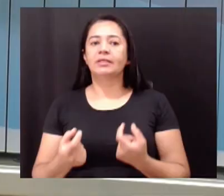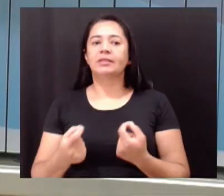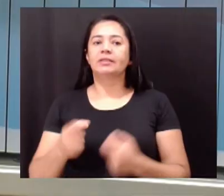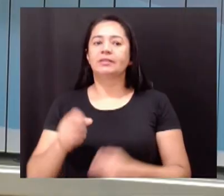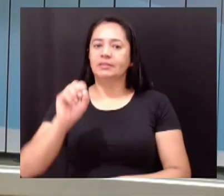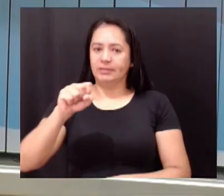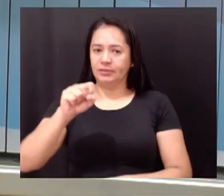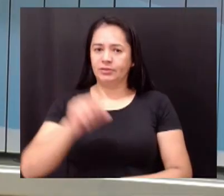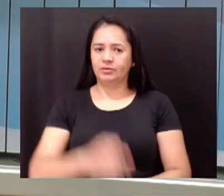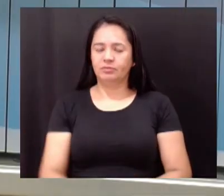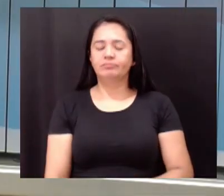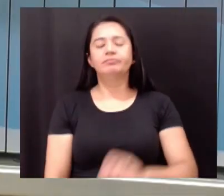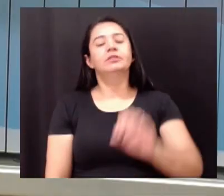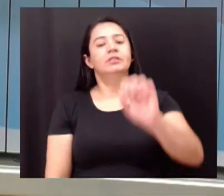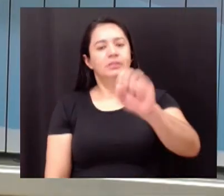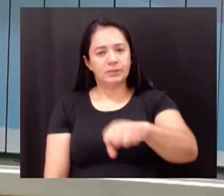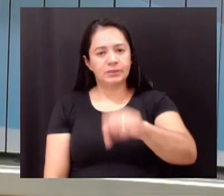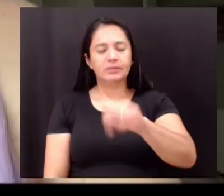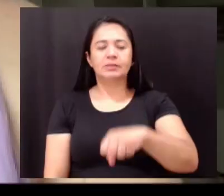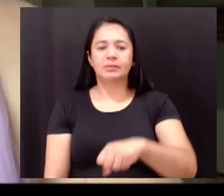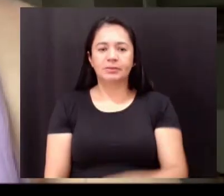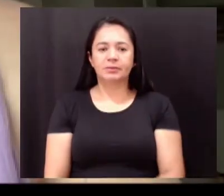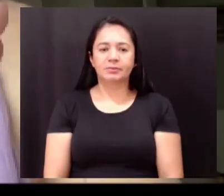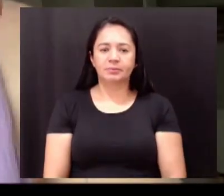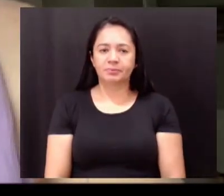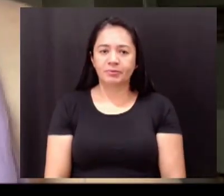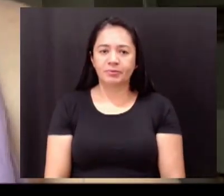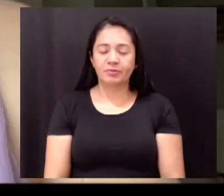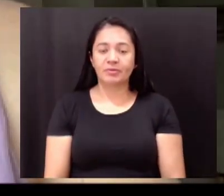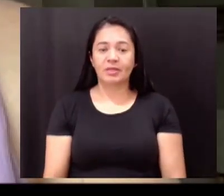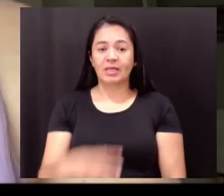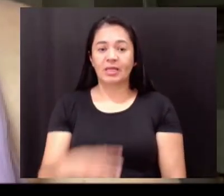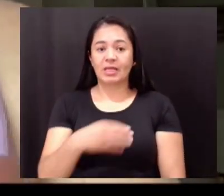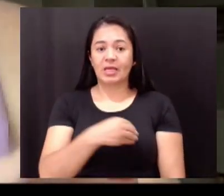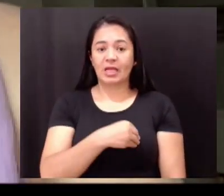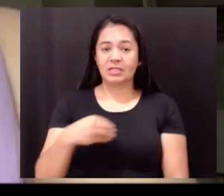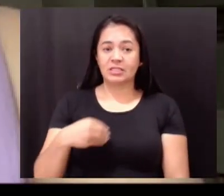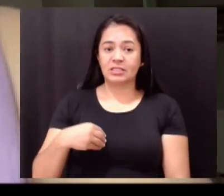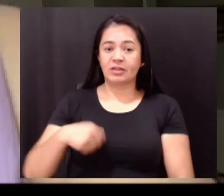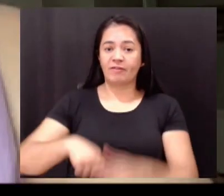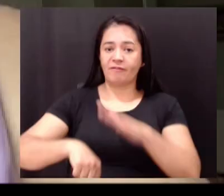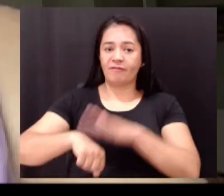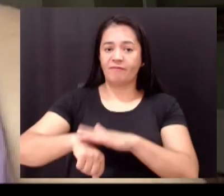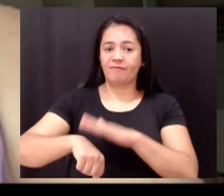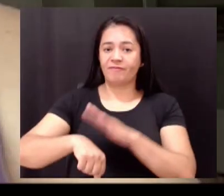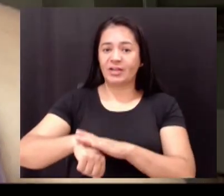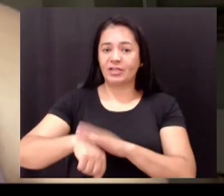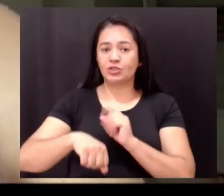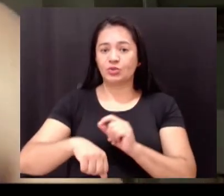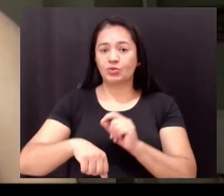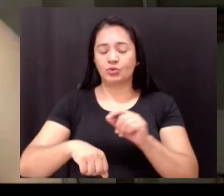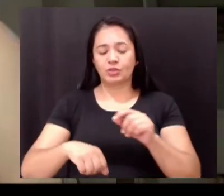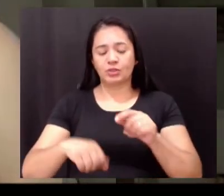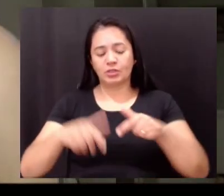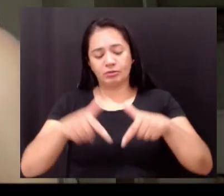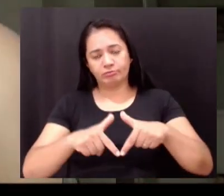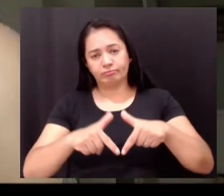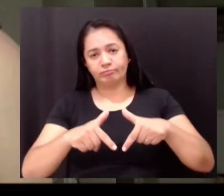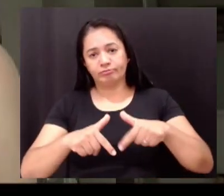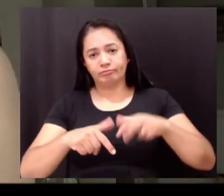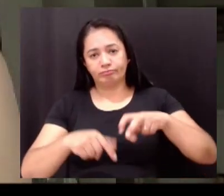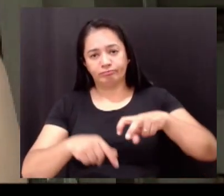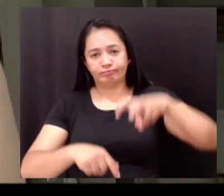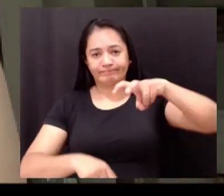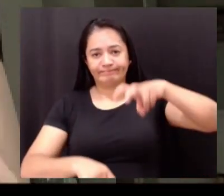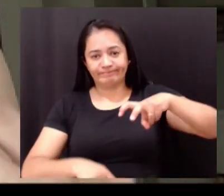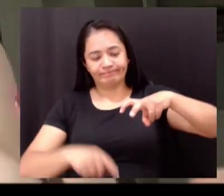Isso, exatamente. Esse exame, ele faz um esfregaço da parede do colo do útero e colocado em lâmina.